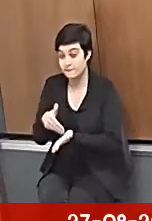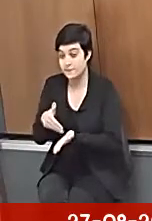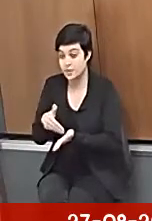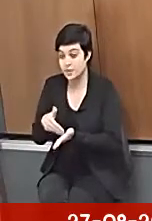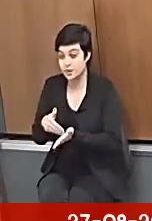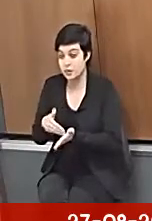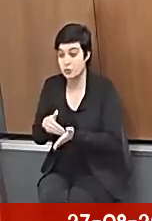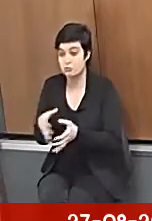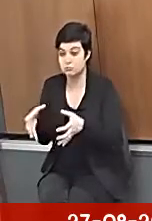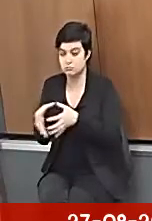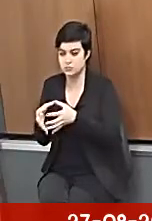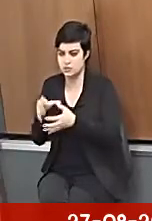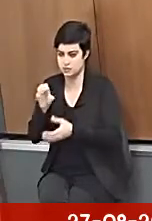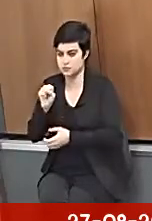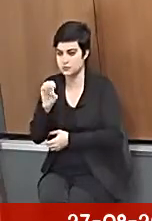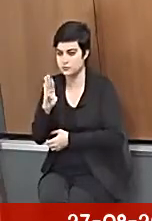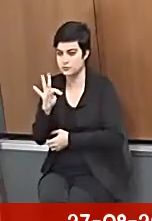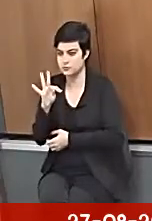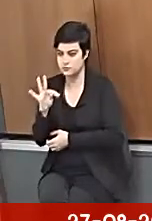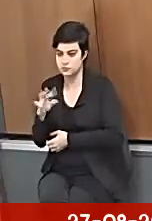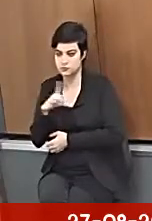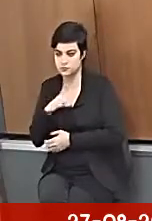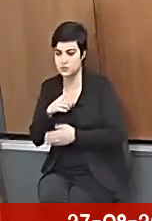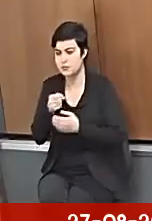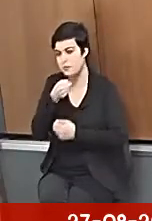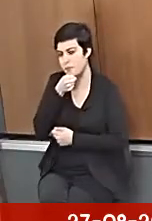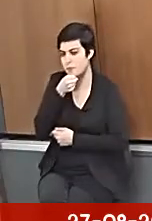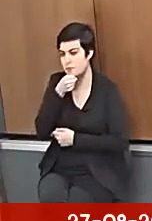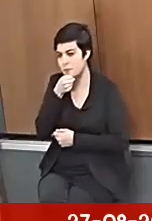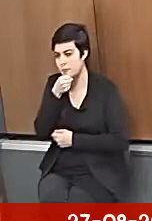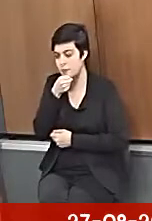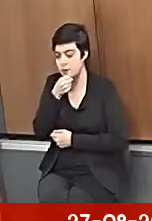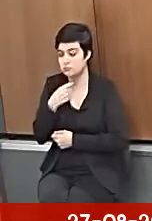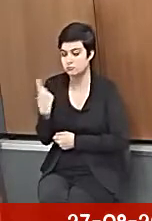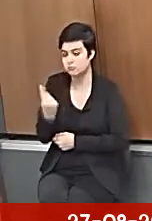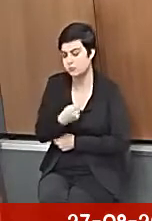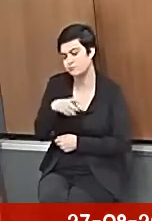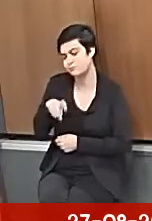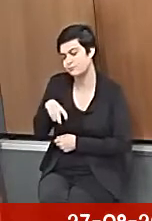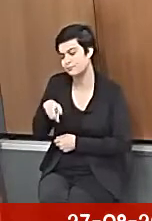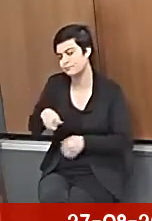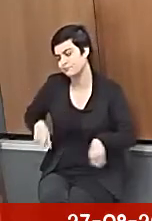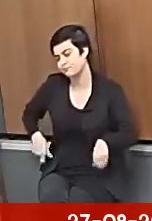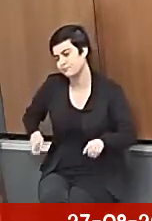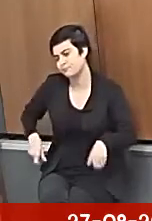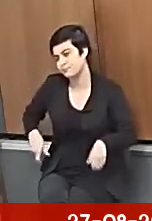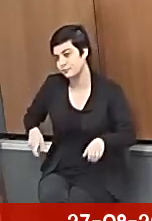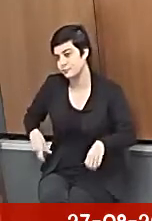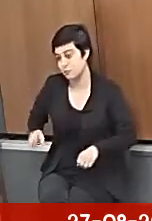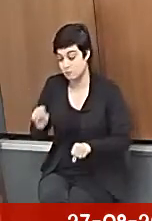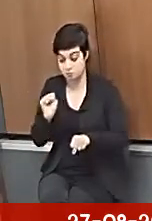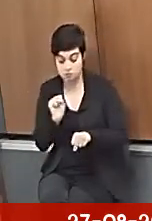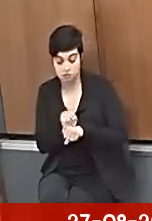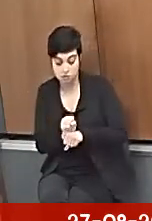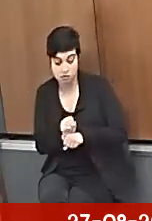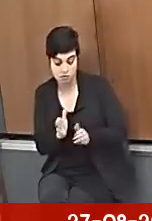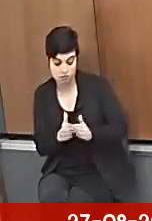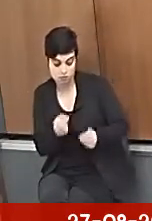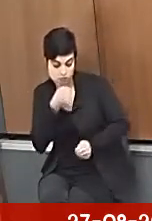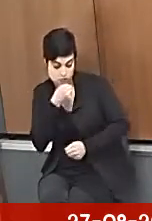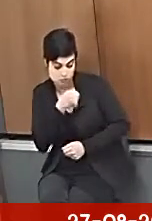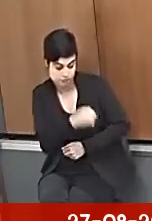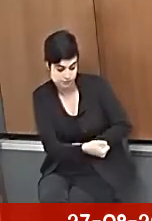tv alterosa tá fazendo a matéria de frente a ufmg a gente vai descendo e aí eles me pararam e tal fizeram